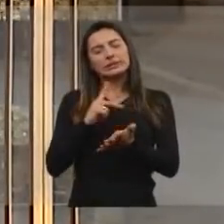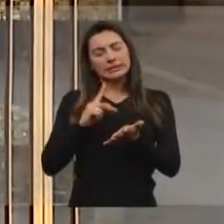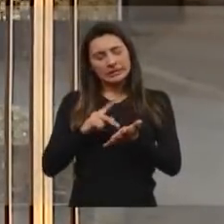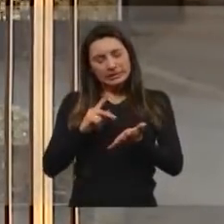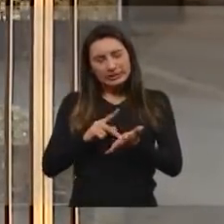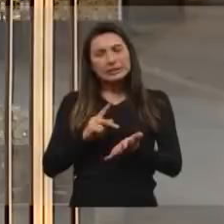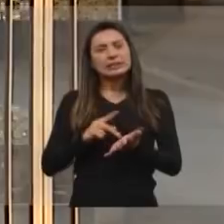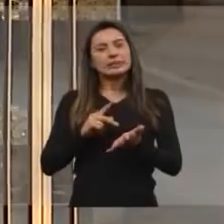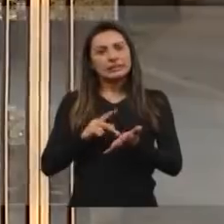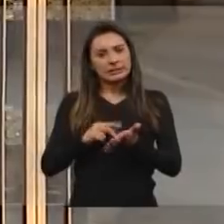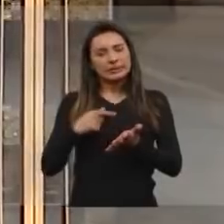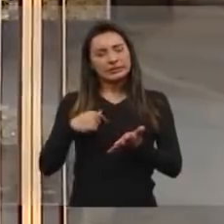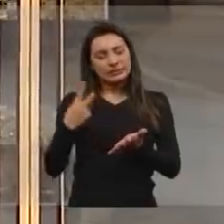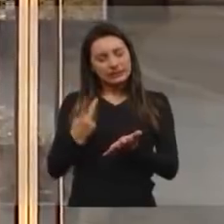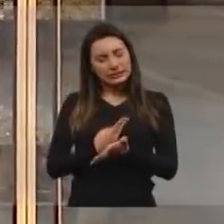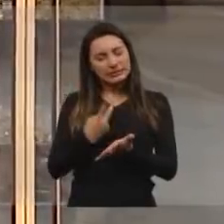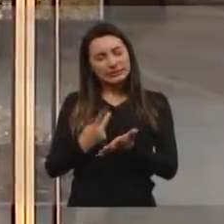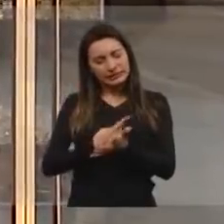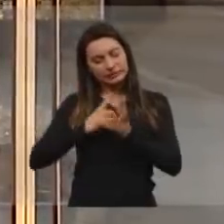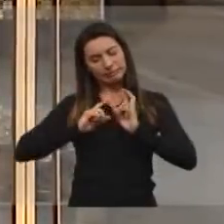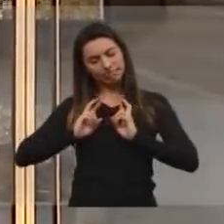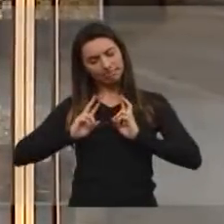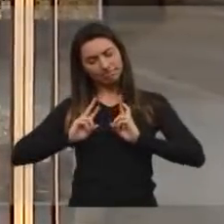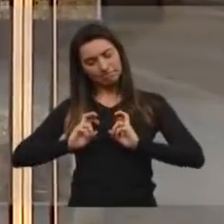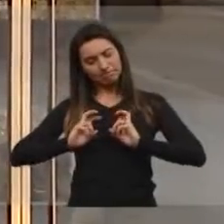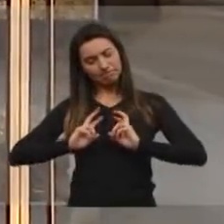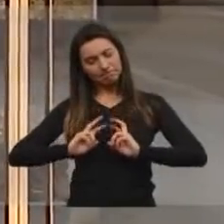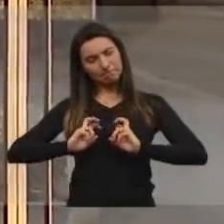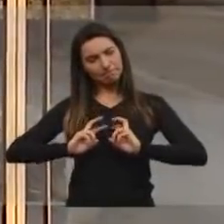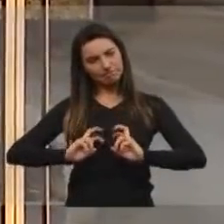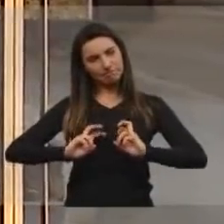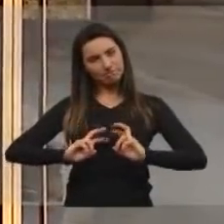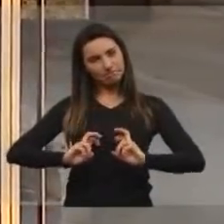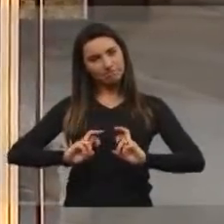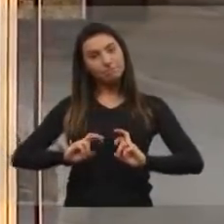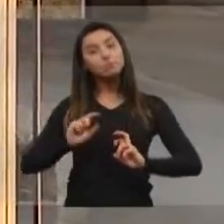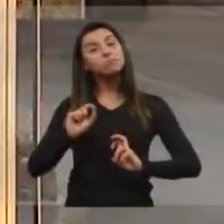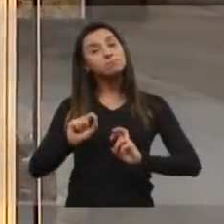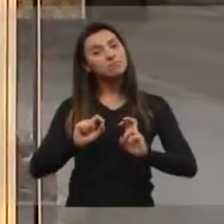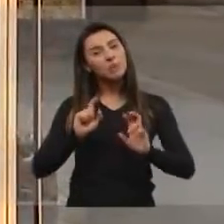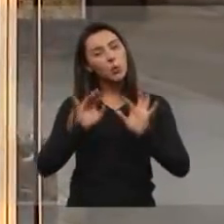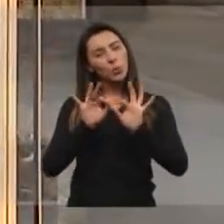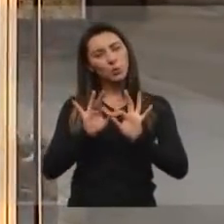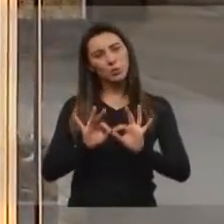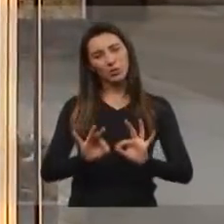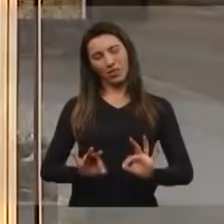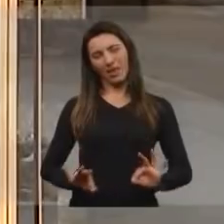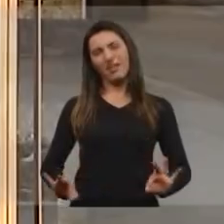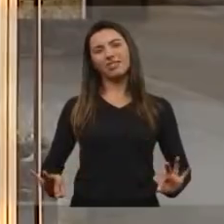desses no nosso chão se por acaso isso não é humildade